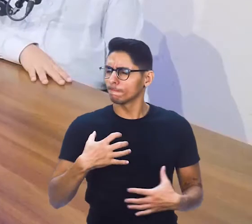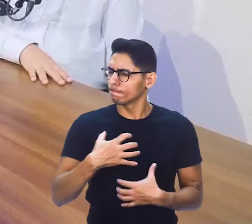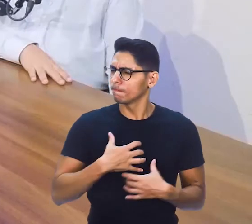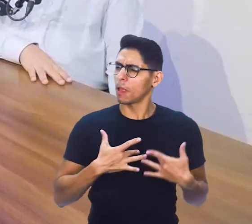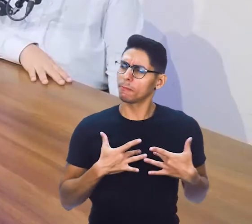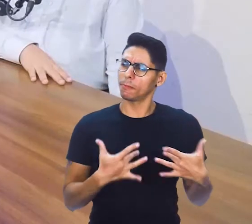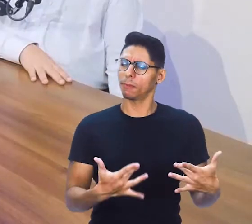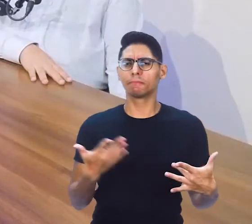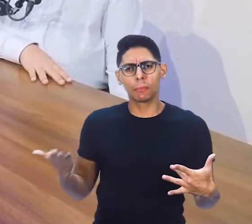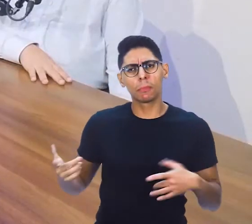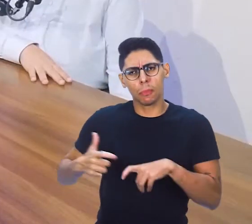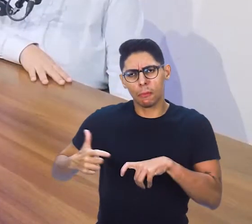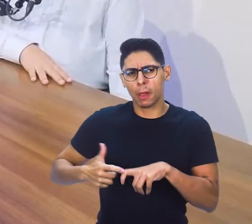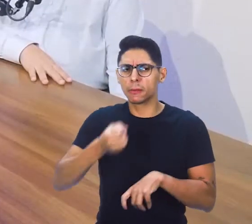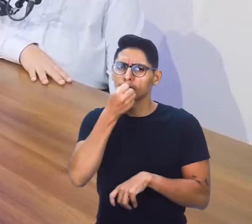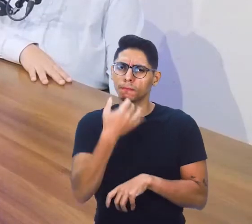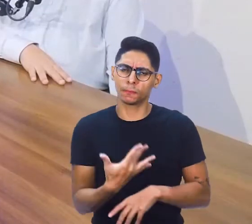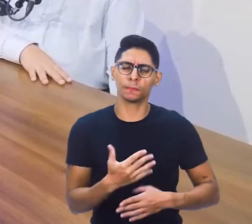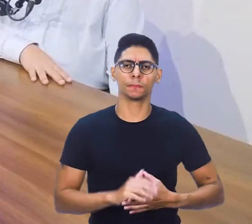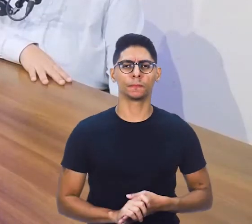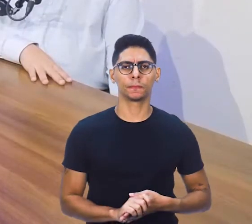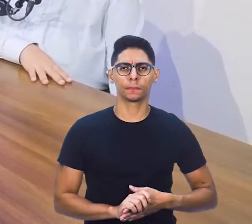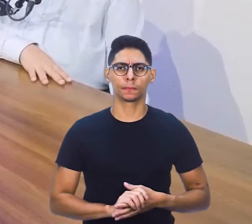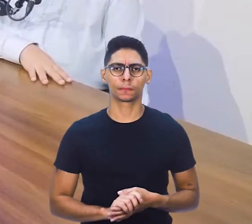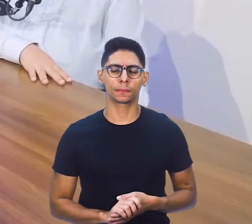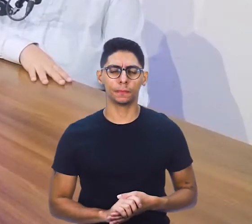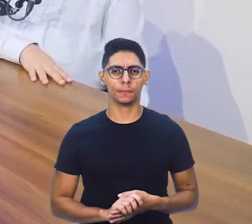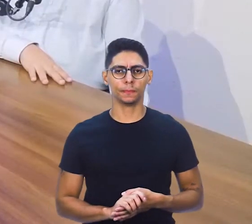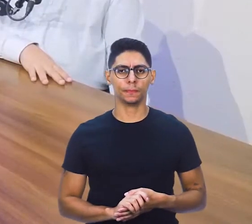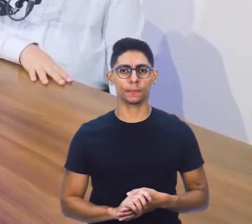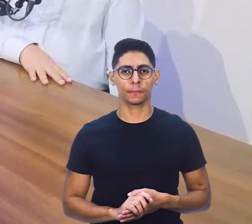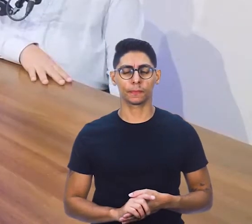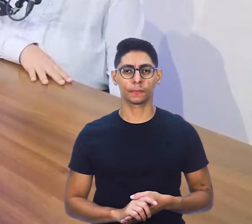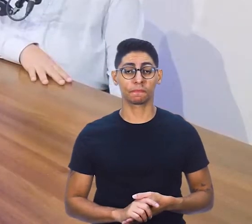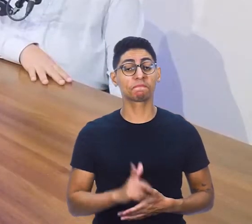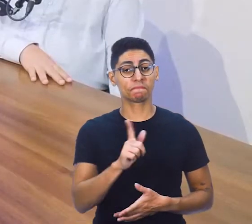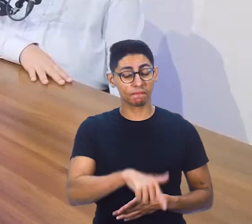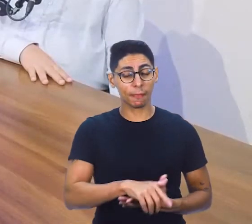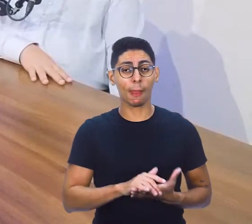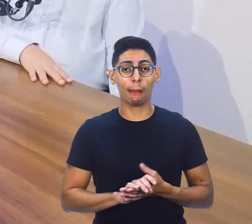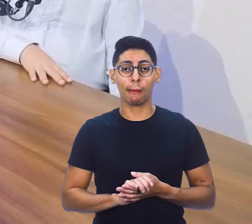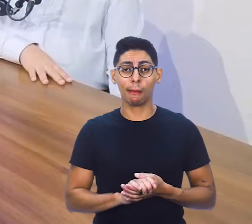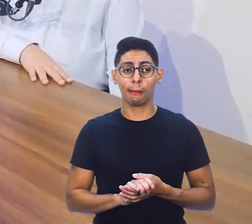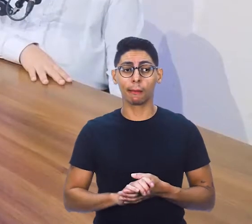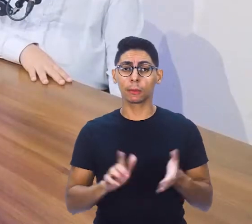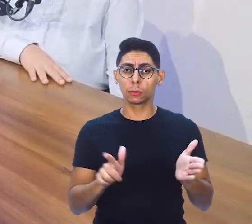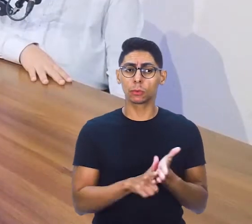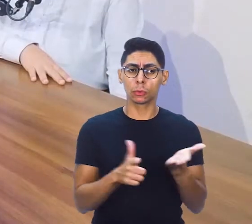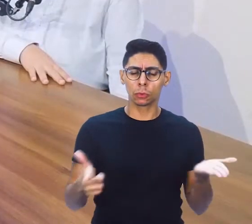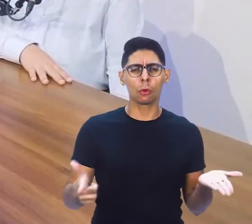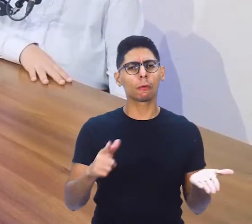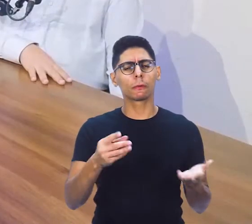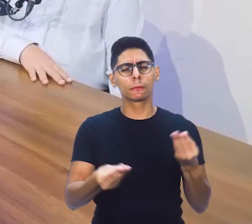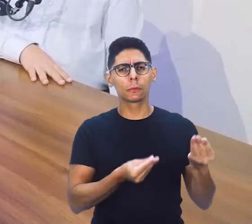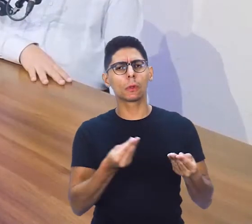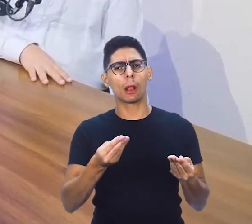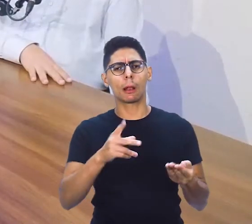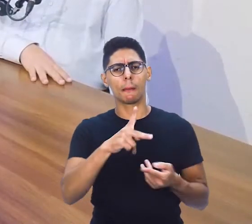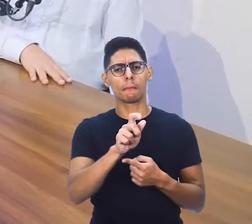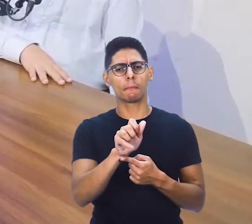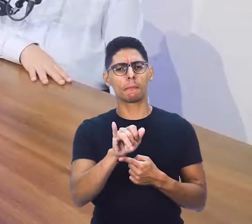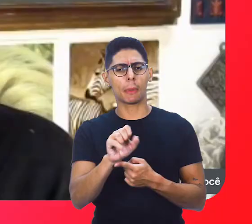lindo. tremenda. E aí, essa matéria que você fez na Pais e Filhos, qual foi a